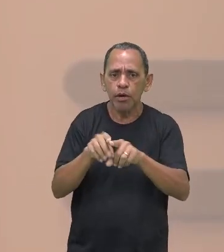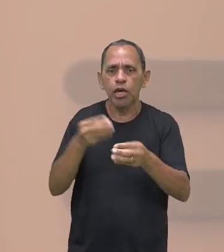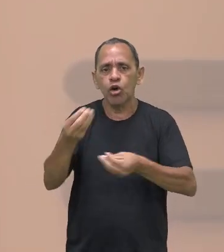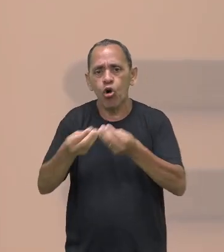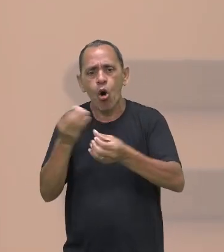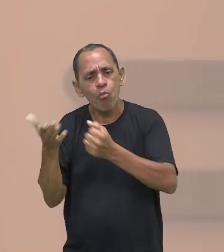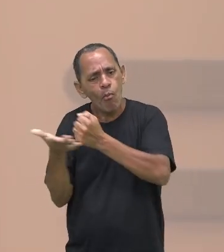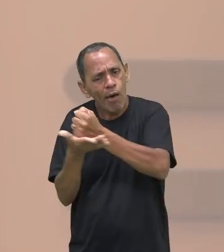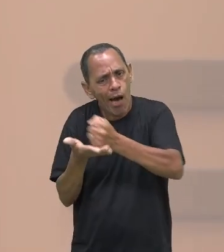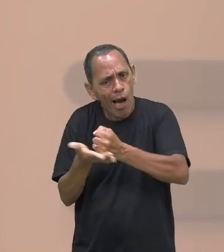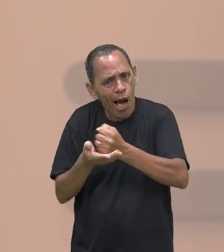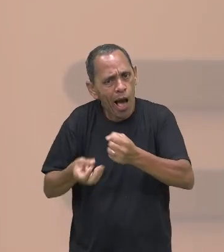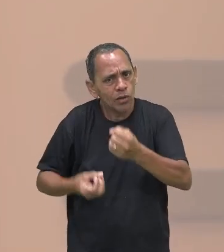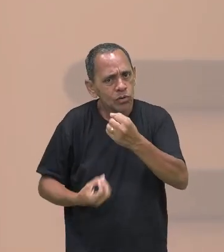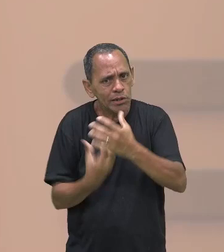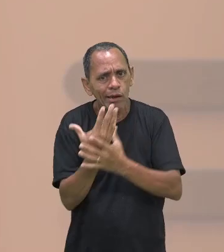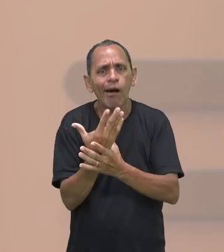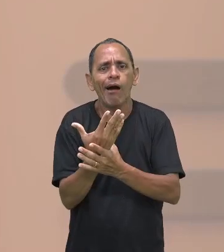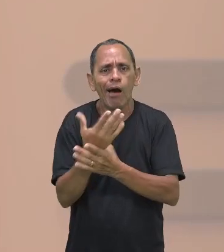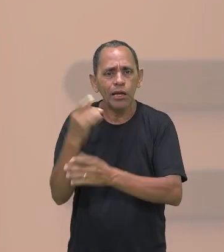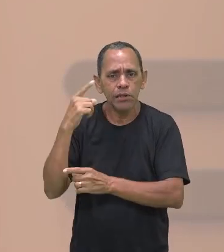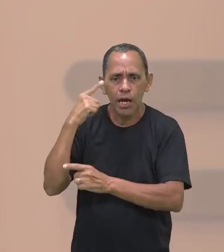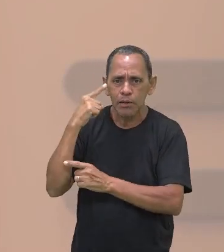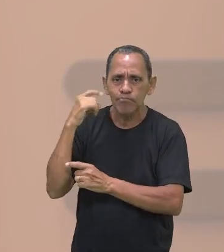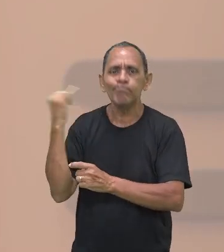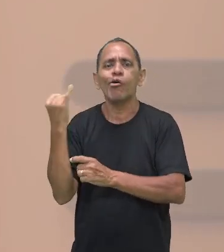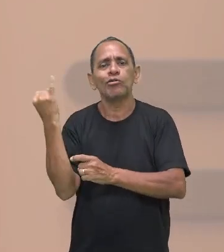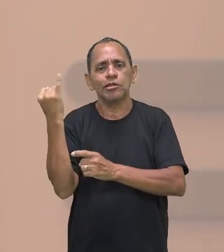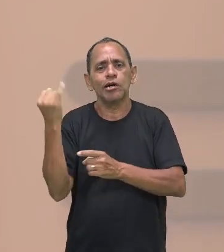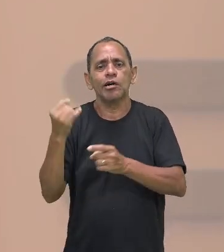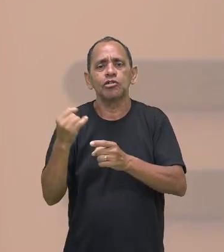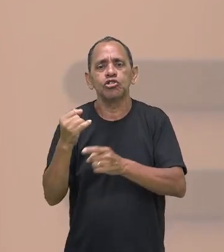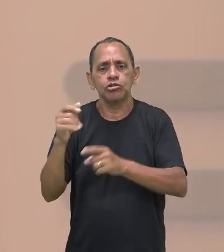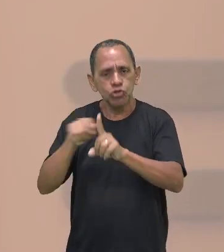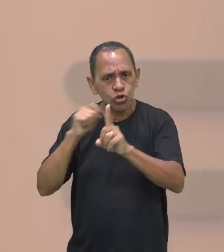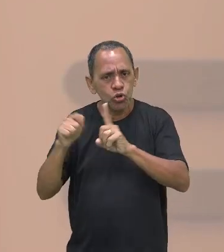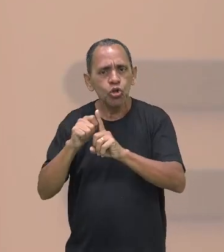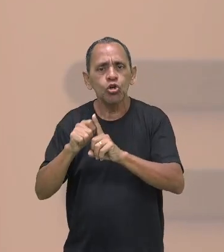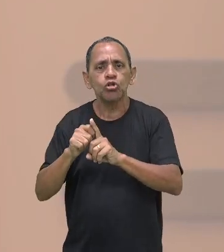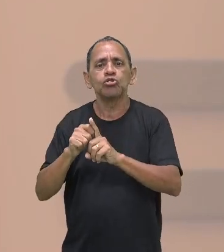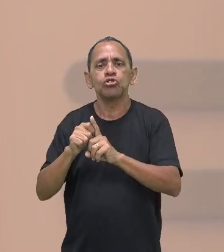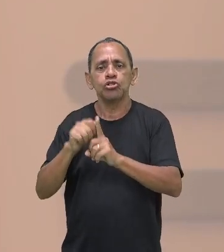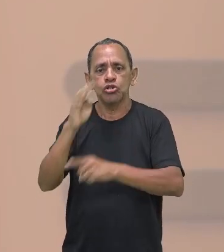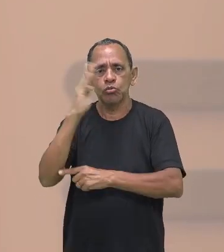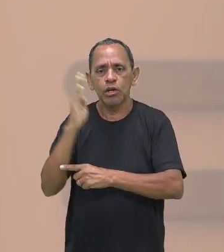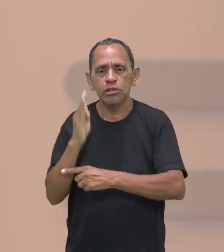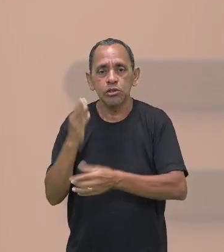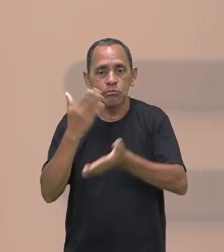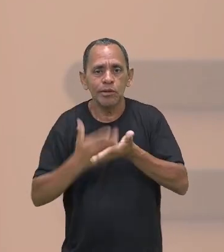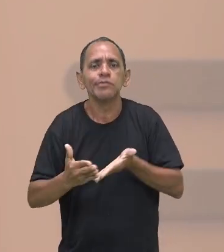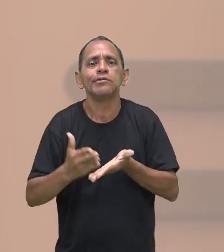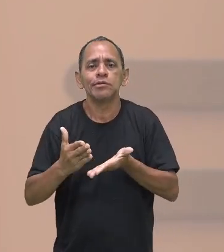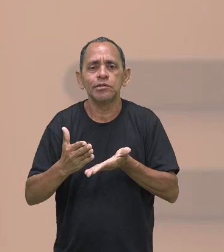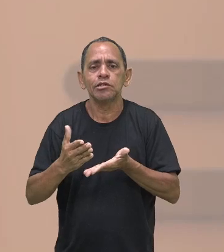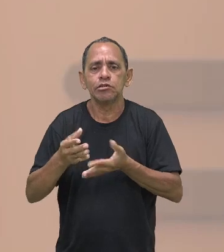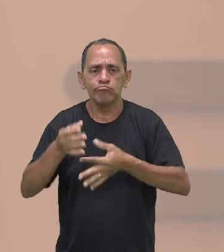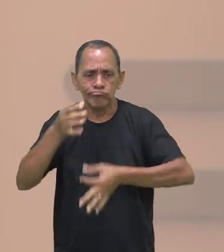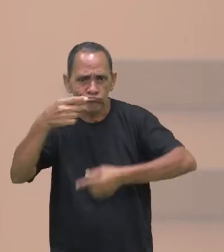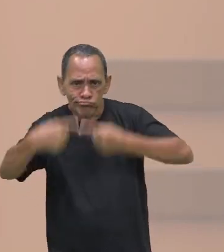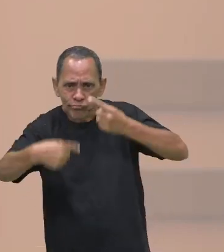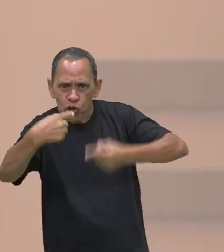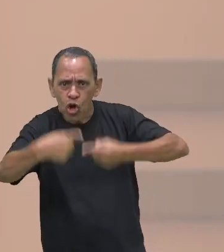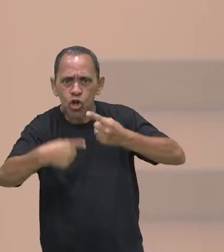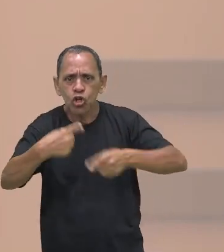base muito importante para a sociologia no Brasil. E para, a partir daí, discutirmos, conhecermos